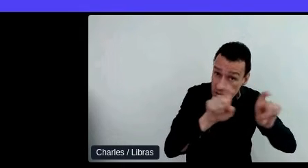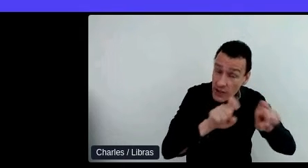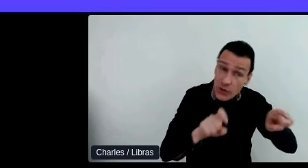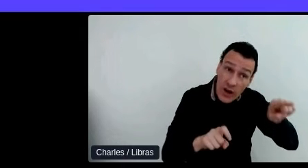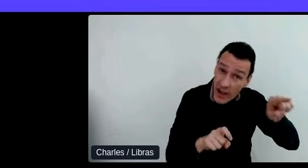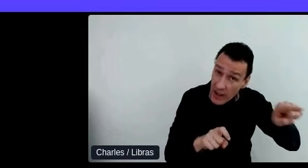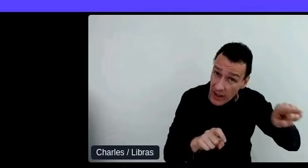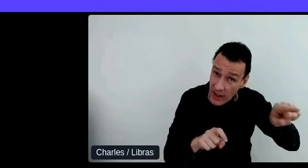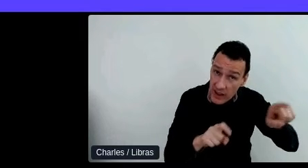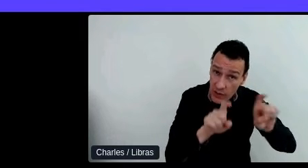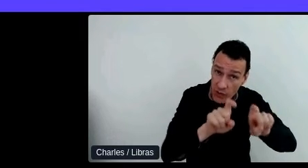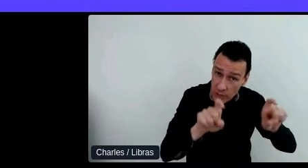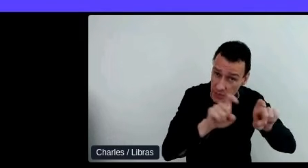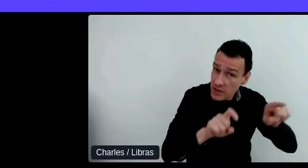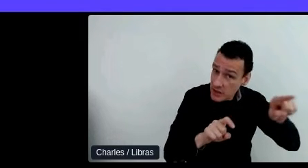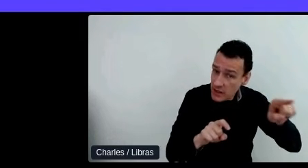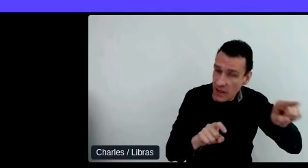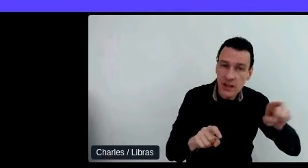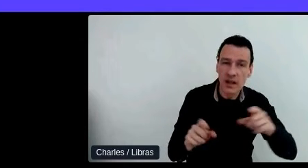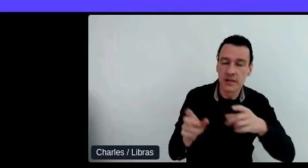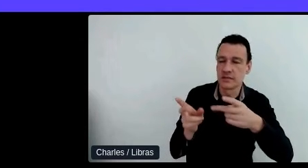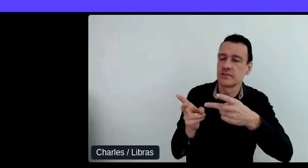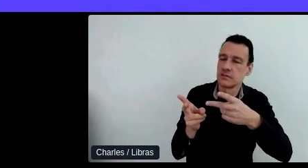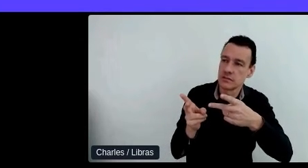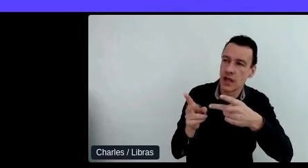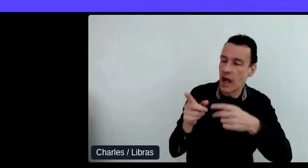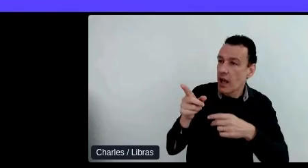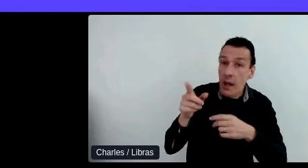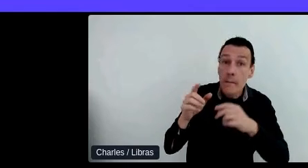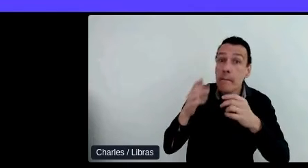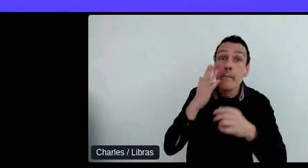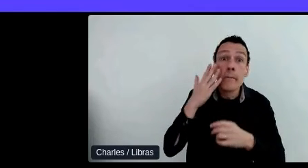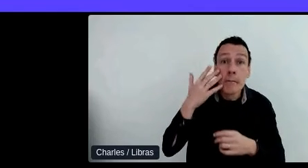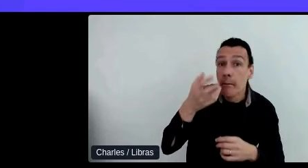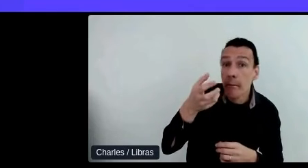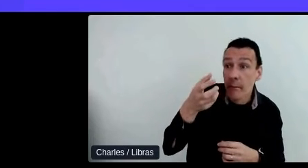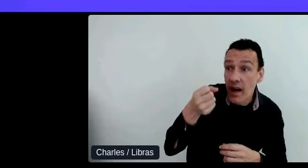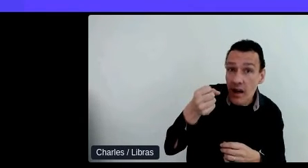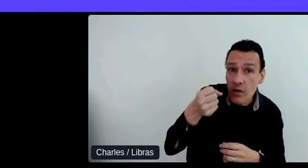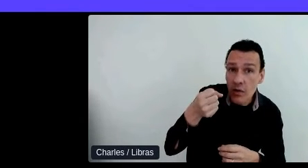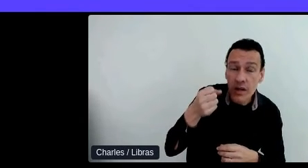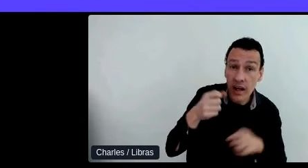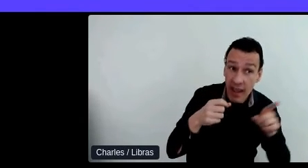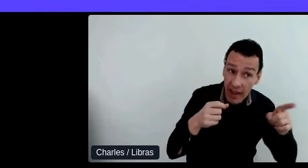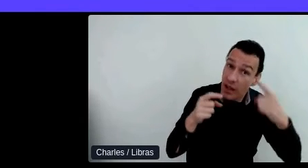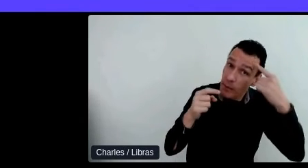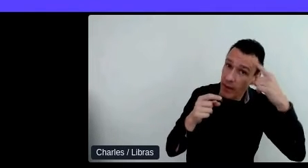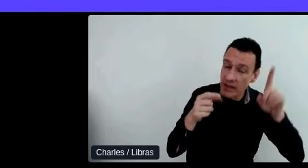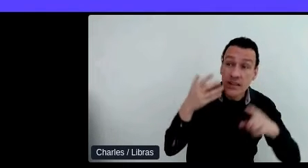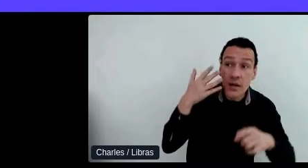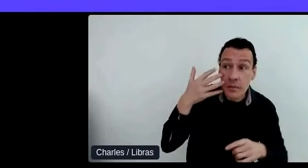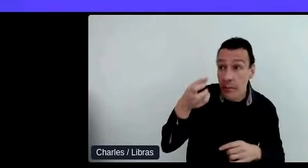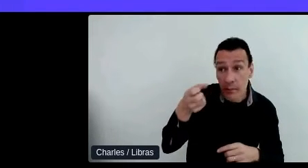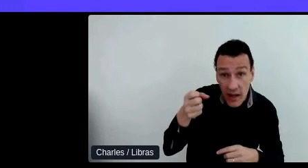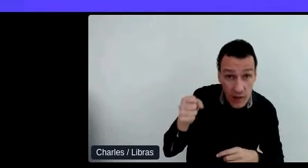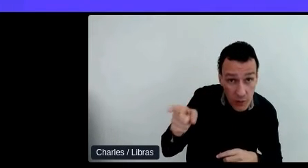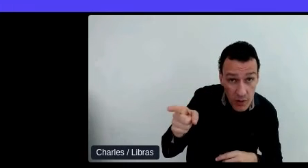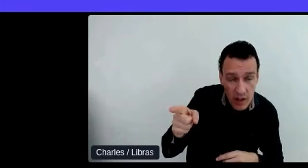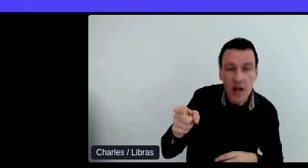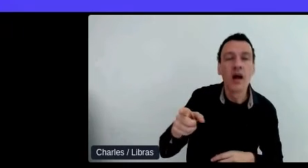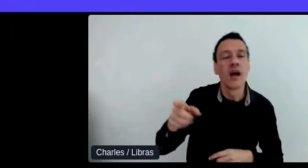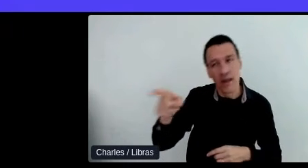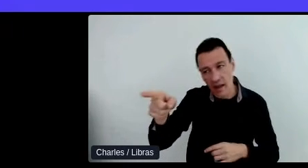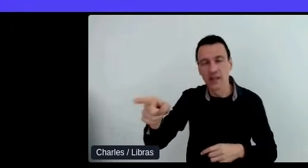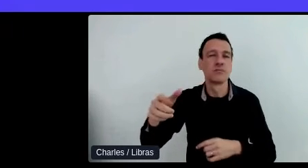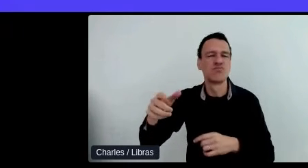afetou. O tempo que ela ficou em ação, várias pessoas pretas ficaram injustamente